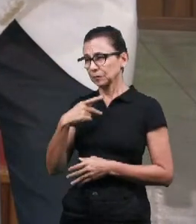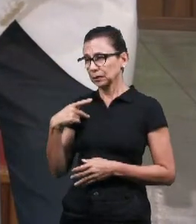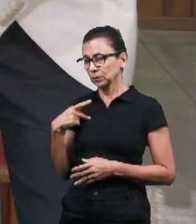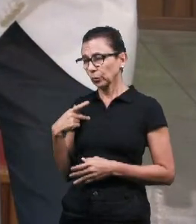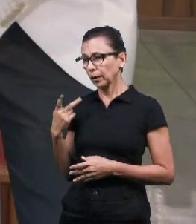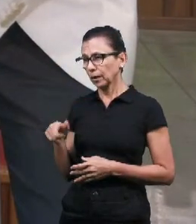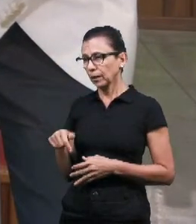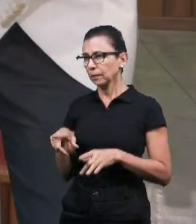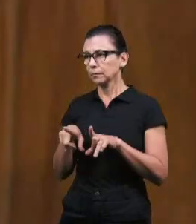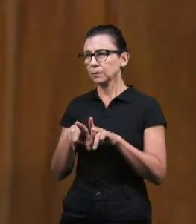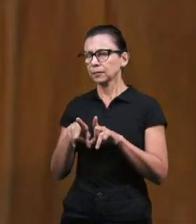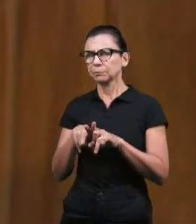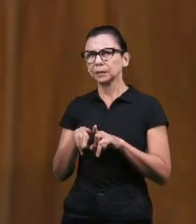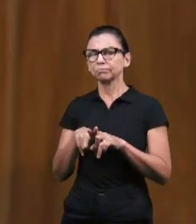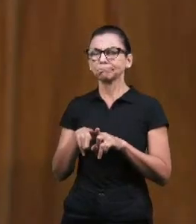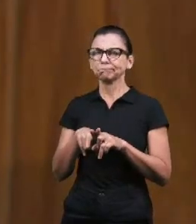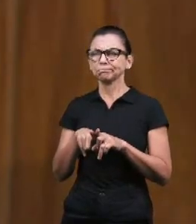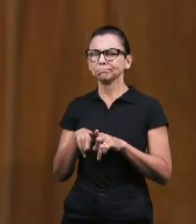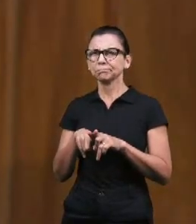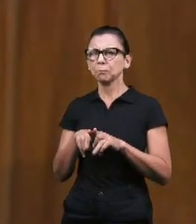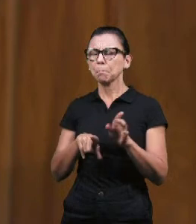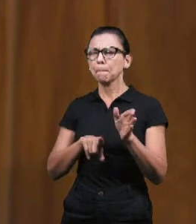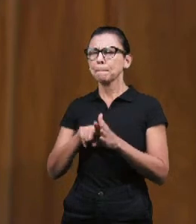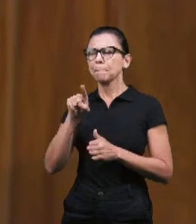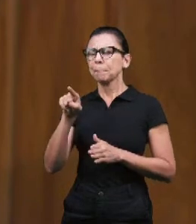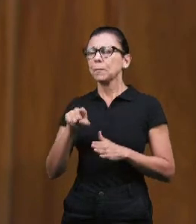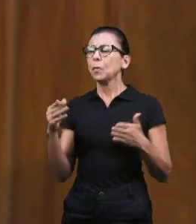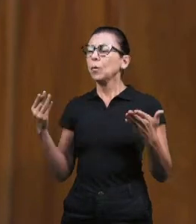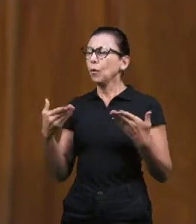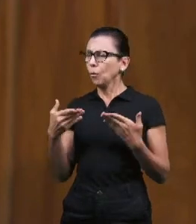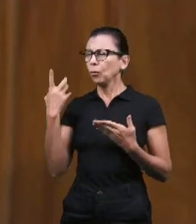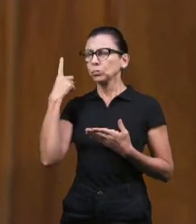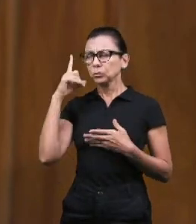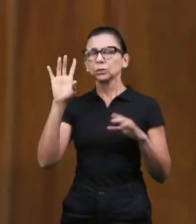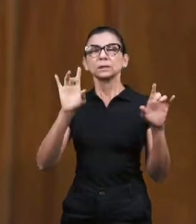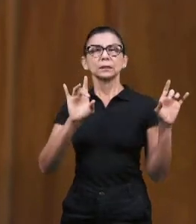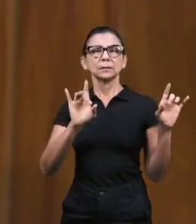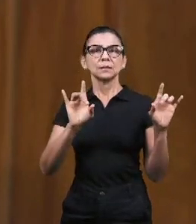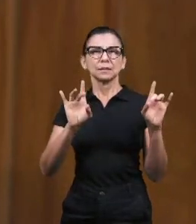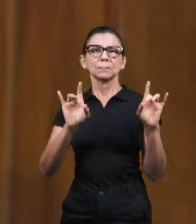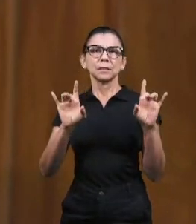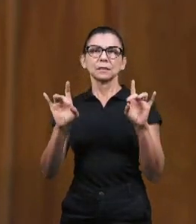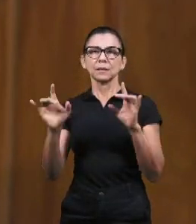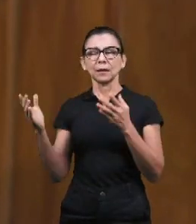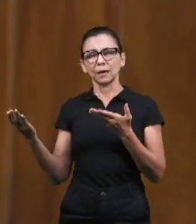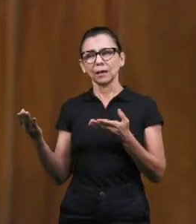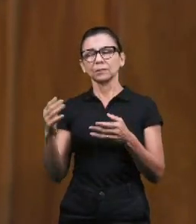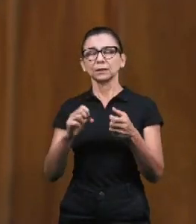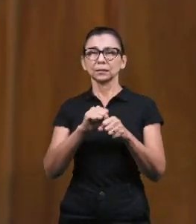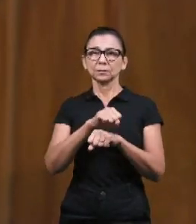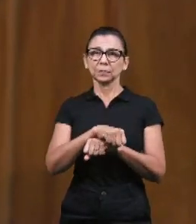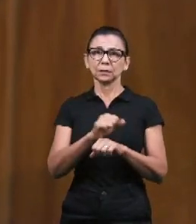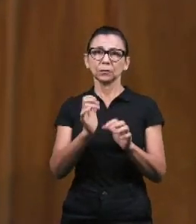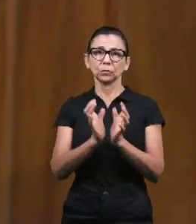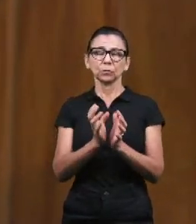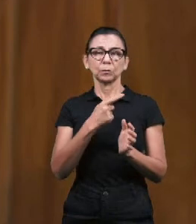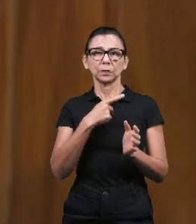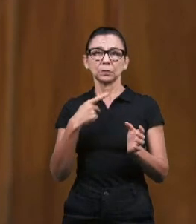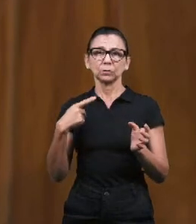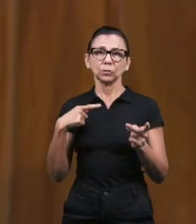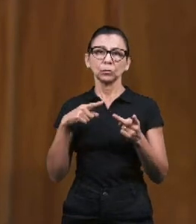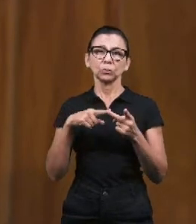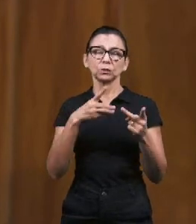eu gostaria de saber, como hoje foi um dia especial aqui para nós, né? Que nós tivemos o seminário dos pastores, diáconos e